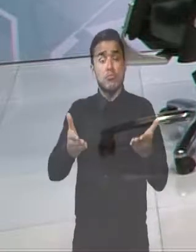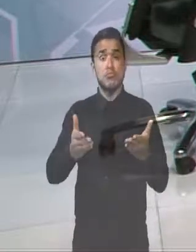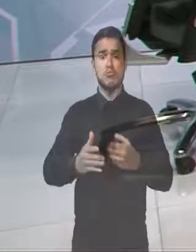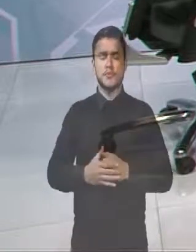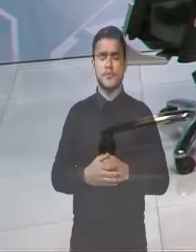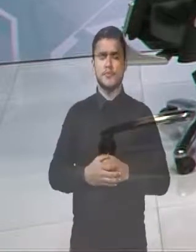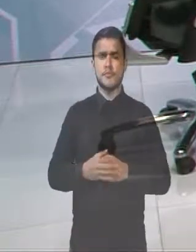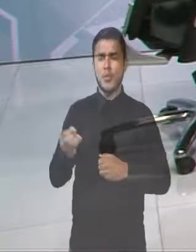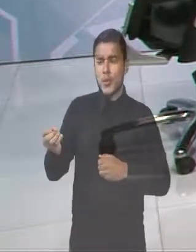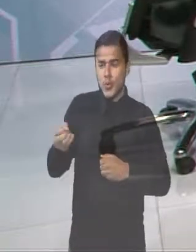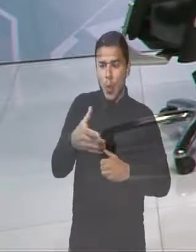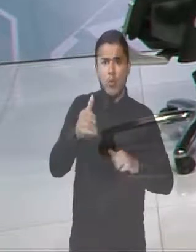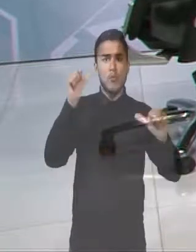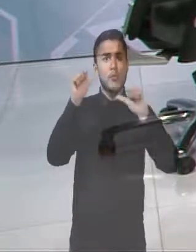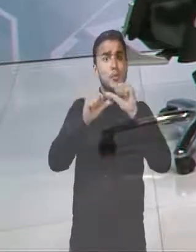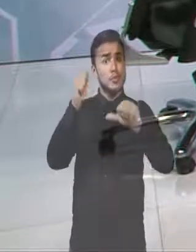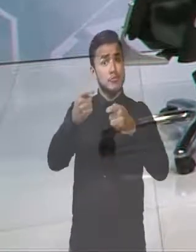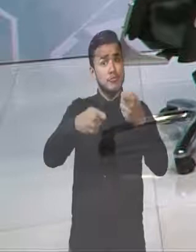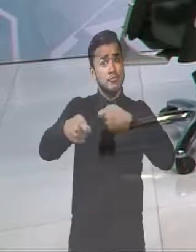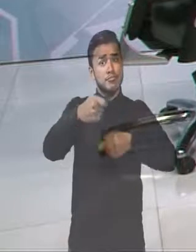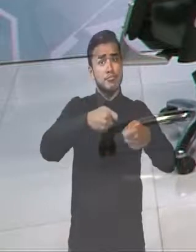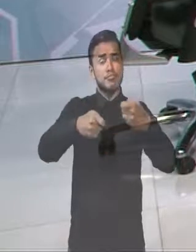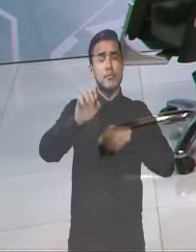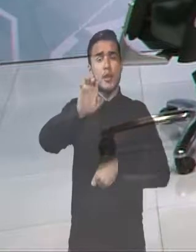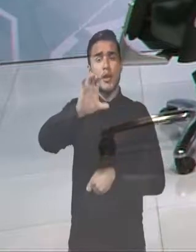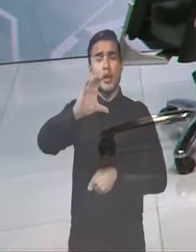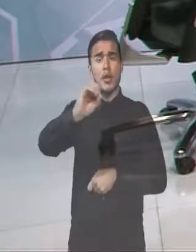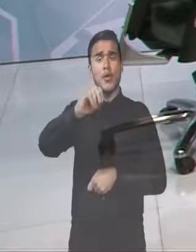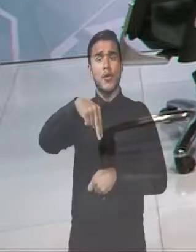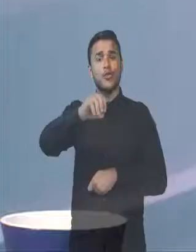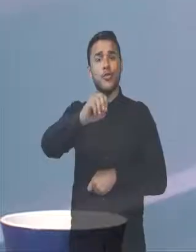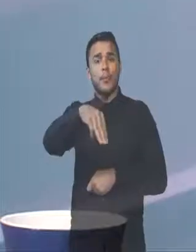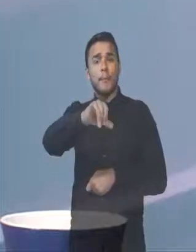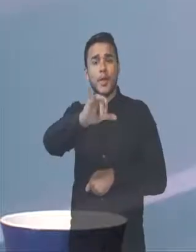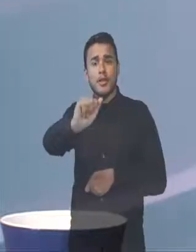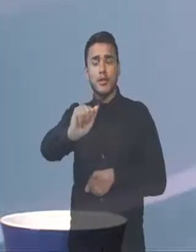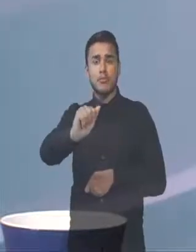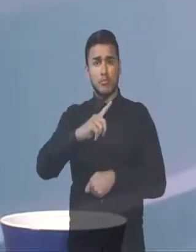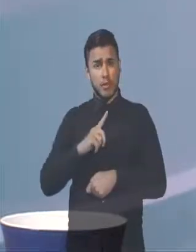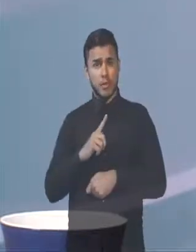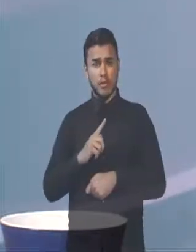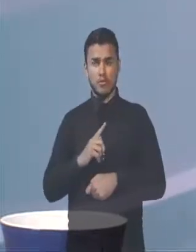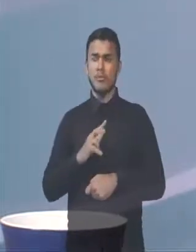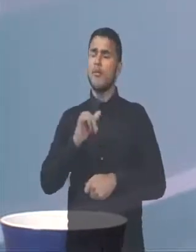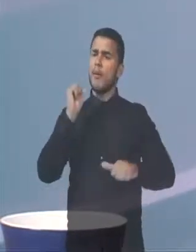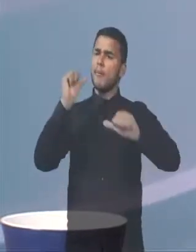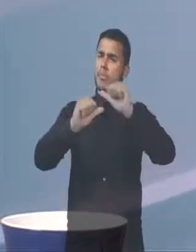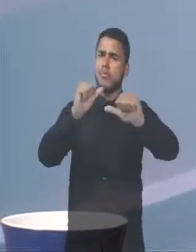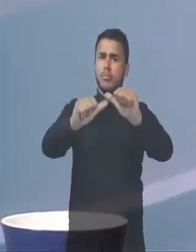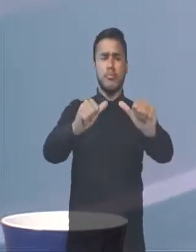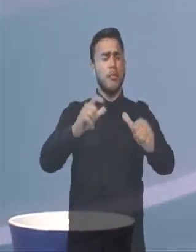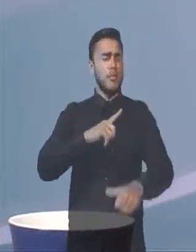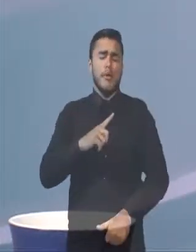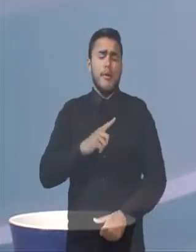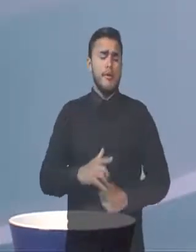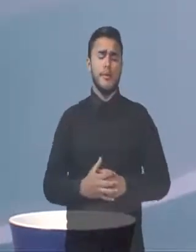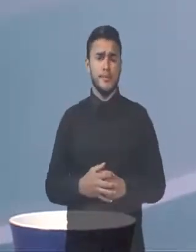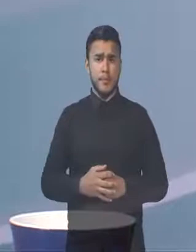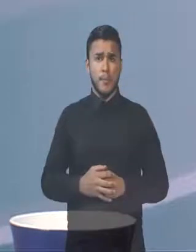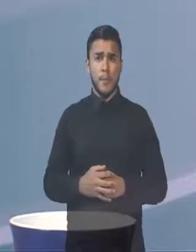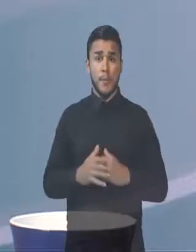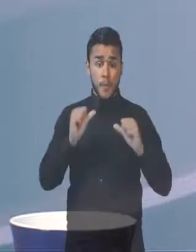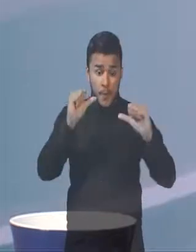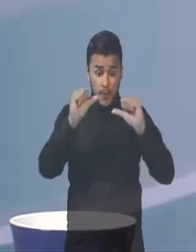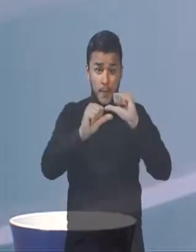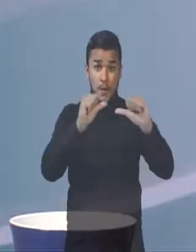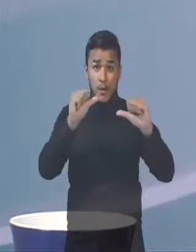a nova economia, ela será desregulada. E na hora que você muda a